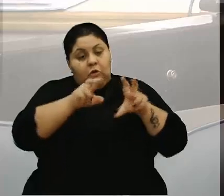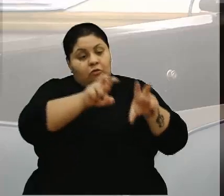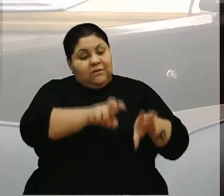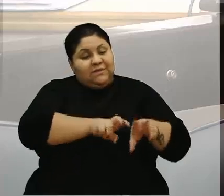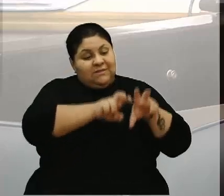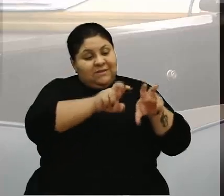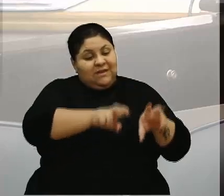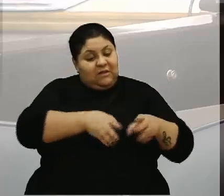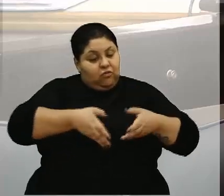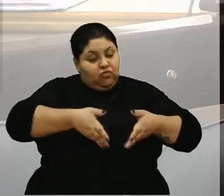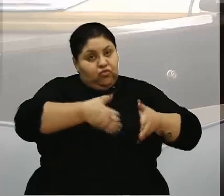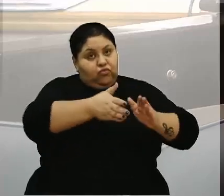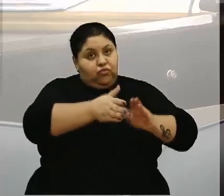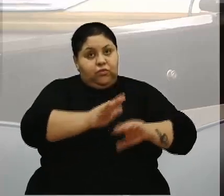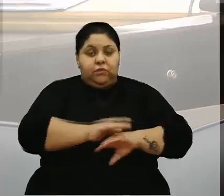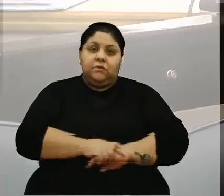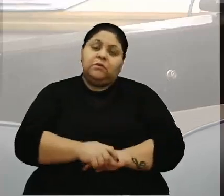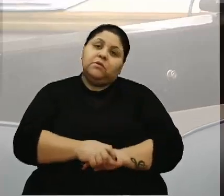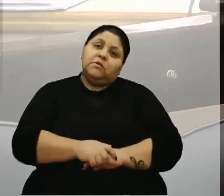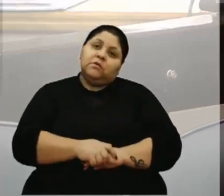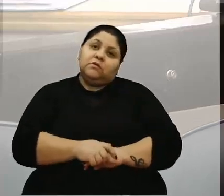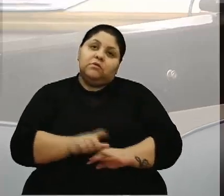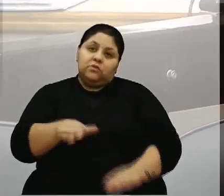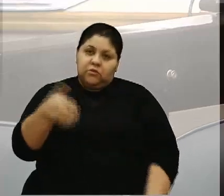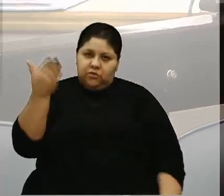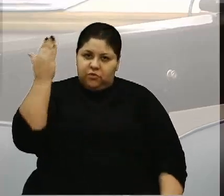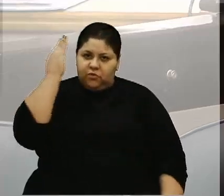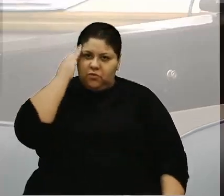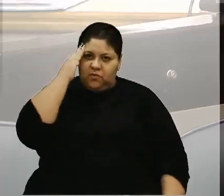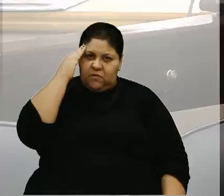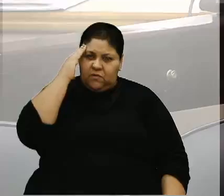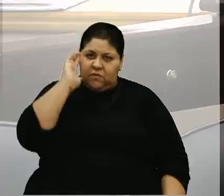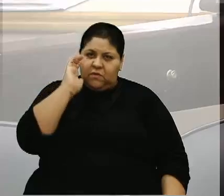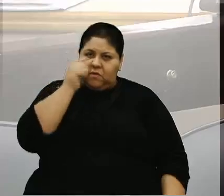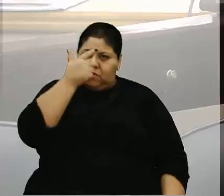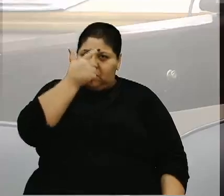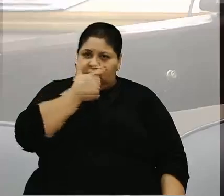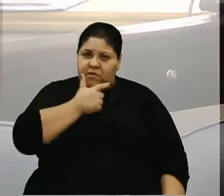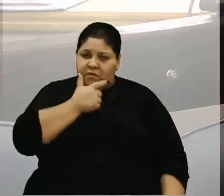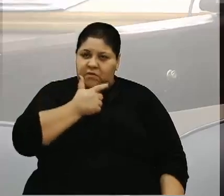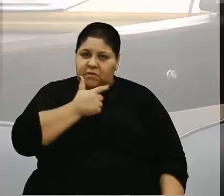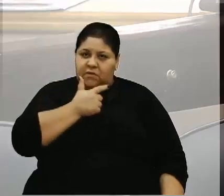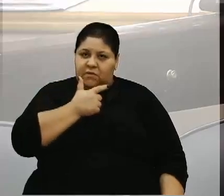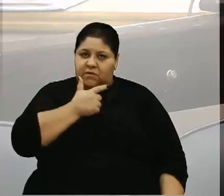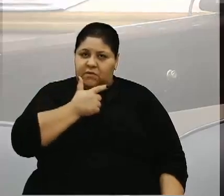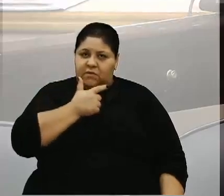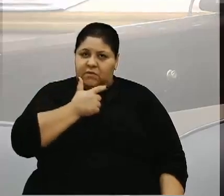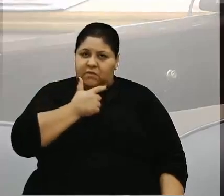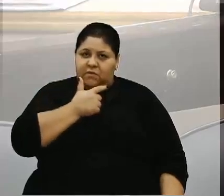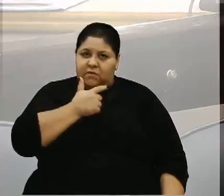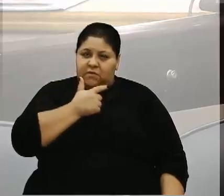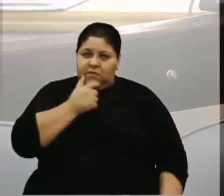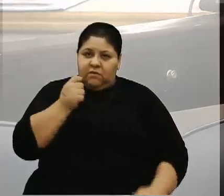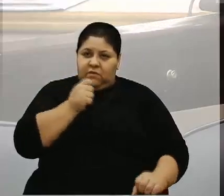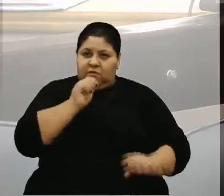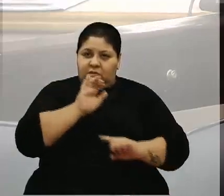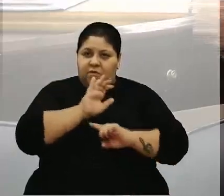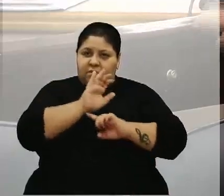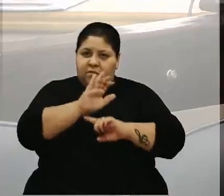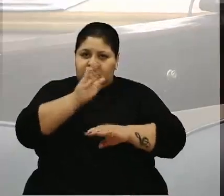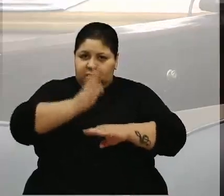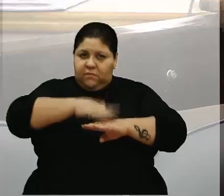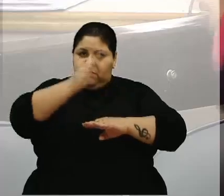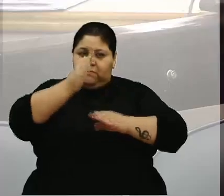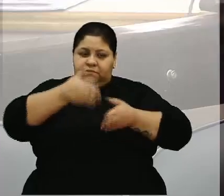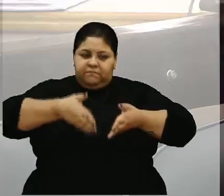interior. E tu acha que eu concordo quando a gente te coloca num brete de poder ajudar um pouco mais com a